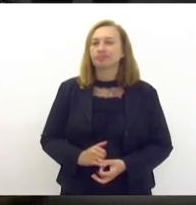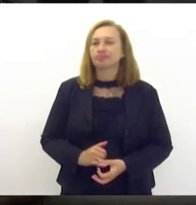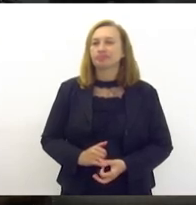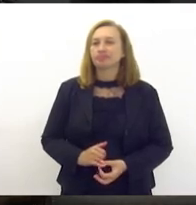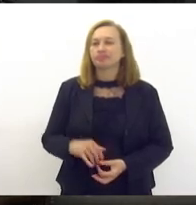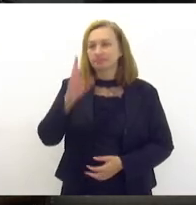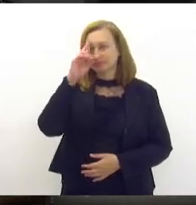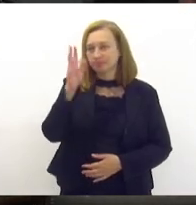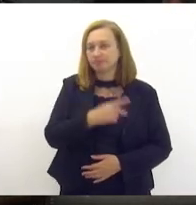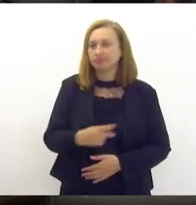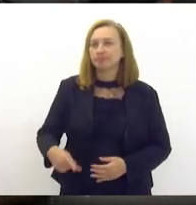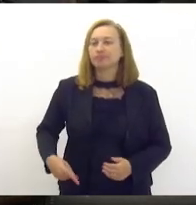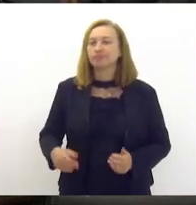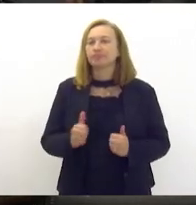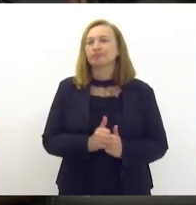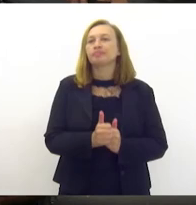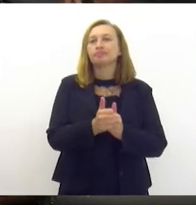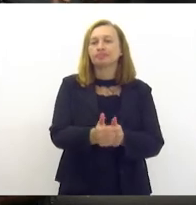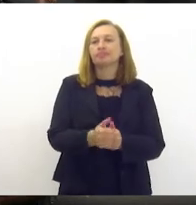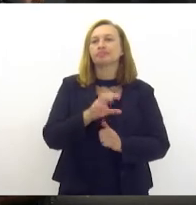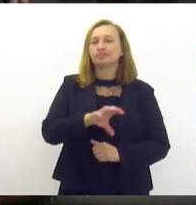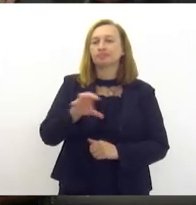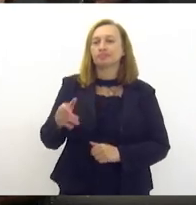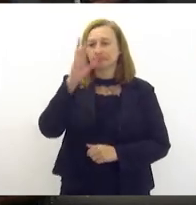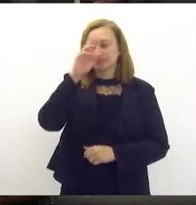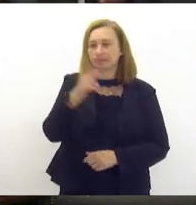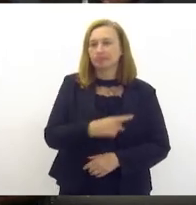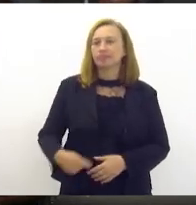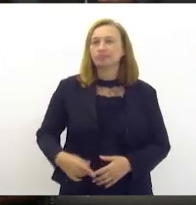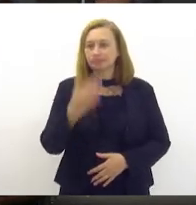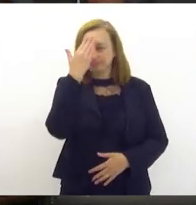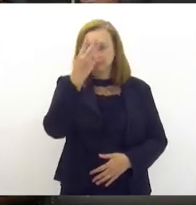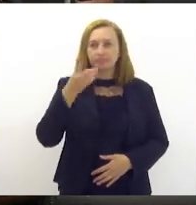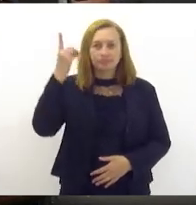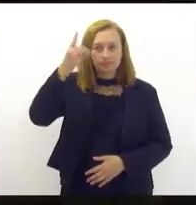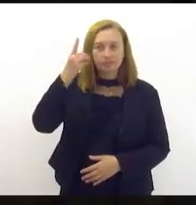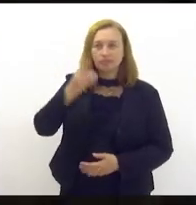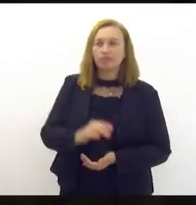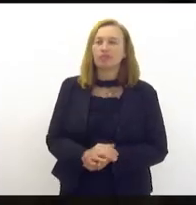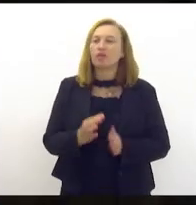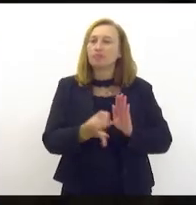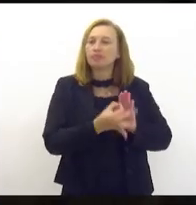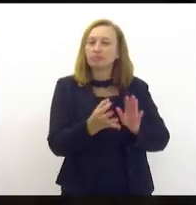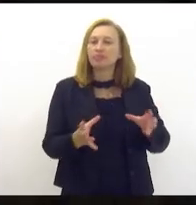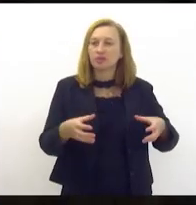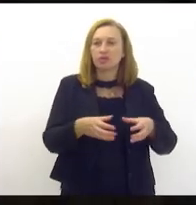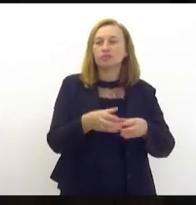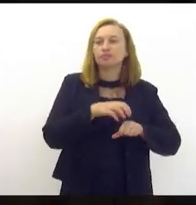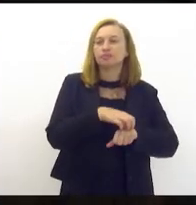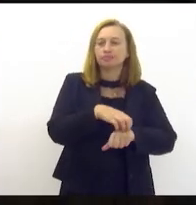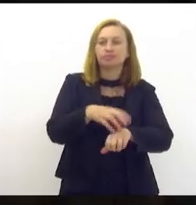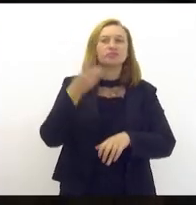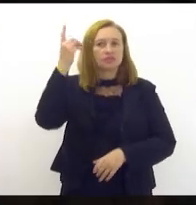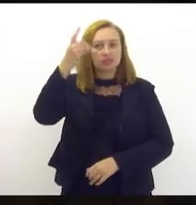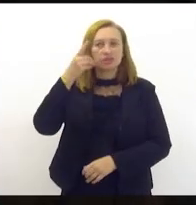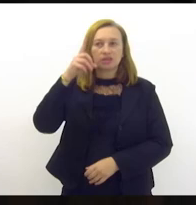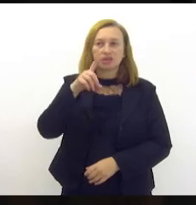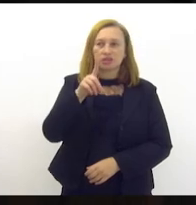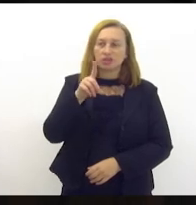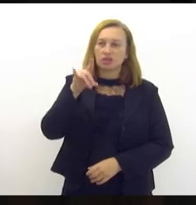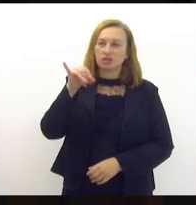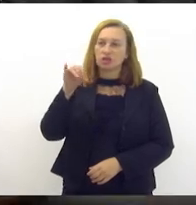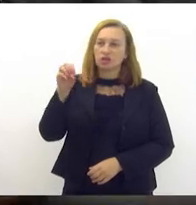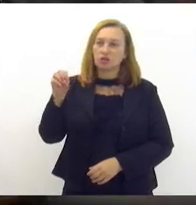Senhor presidente, acompanho o parecer da CCJ. Muito obrigado, deputado. Para emitir parecer pela Comissão de Transporte, deputado Dionísio